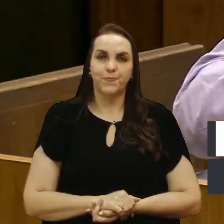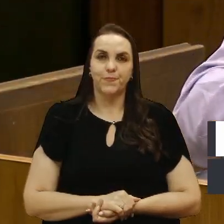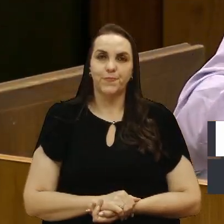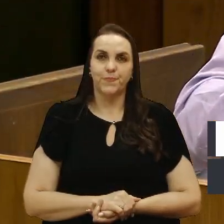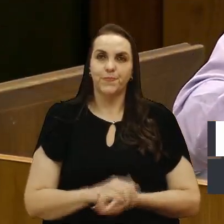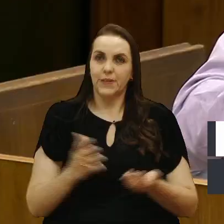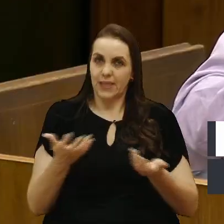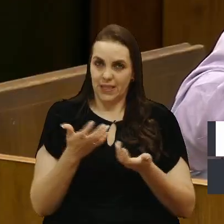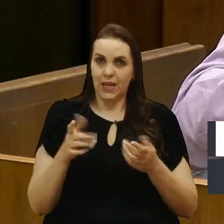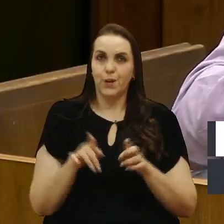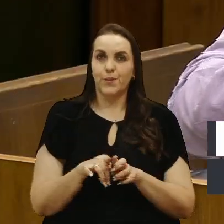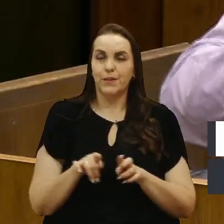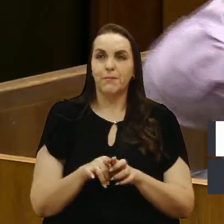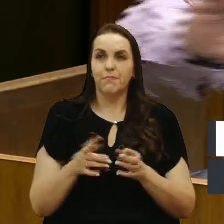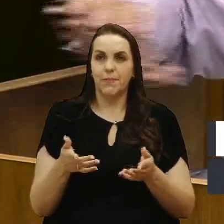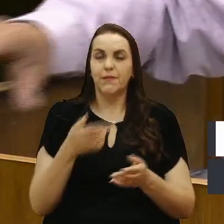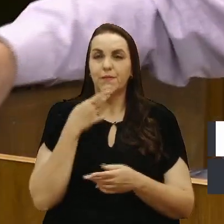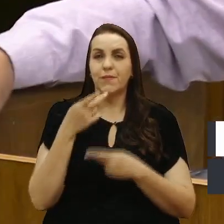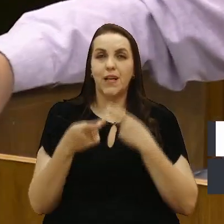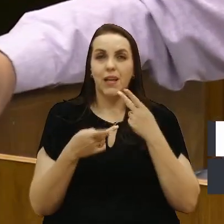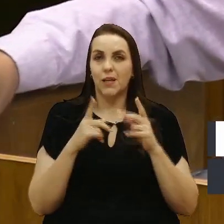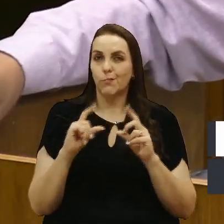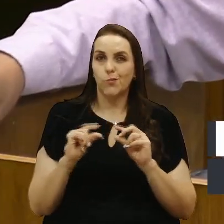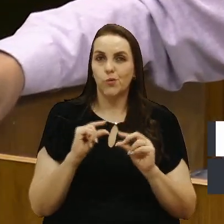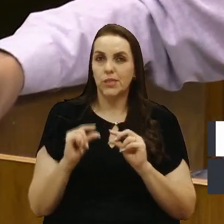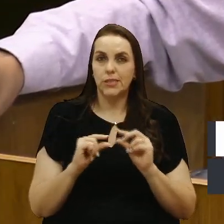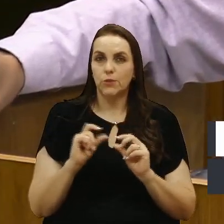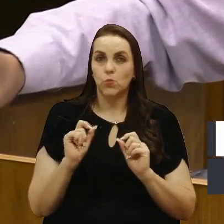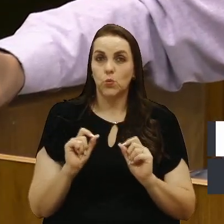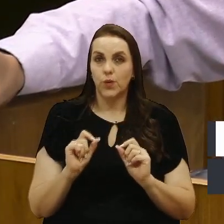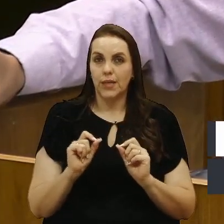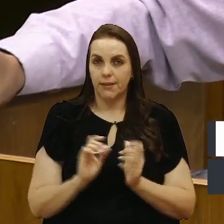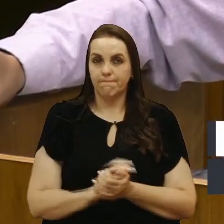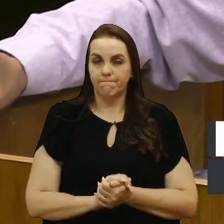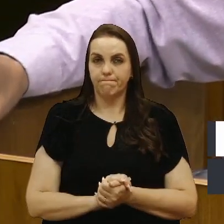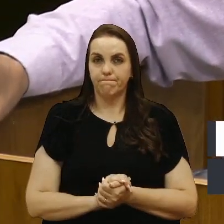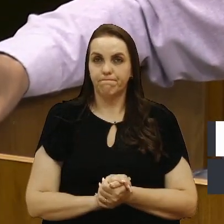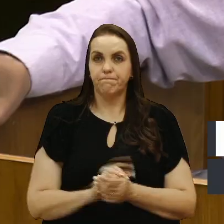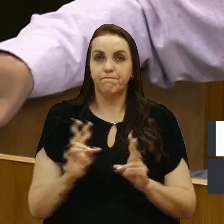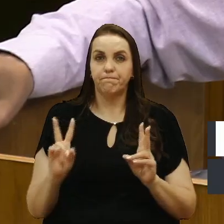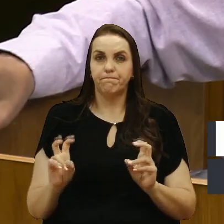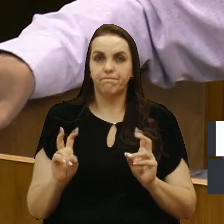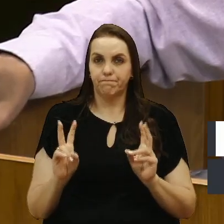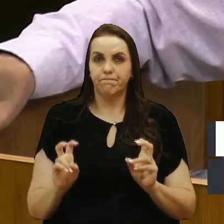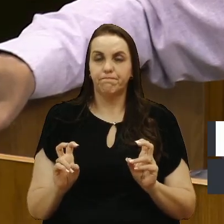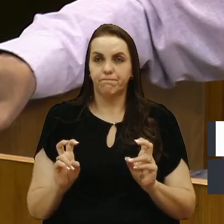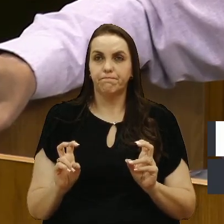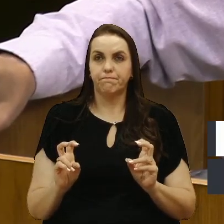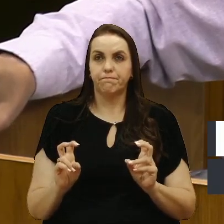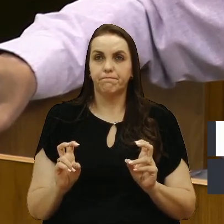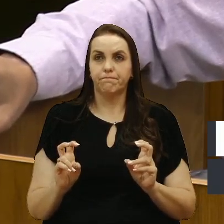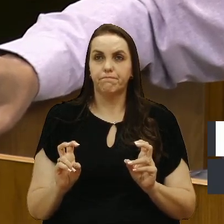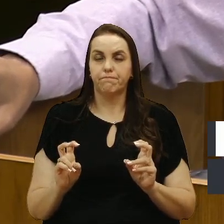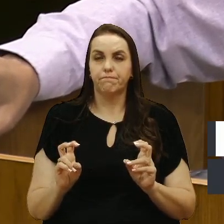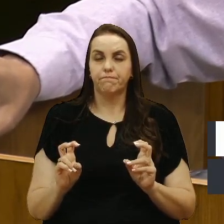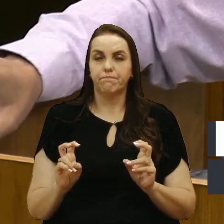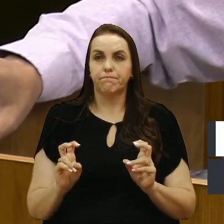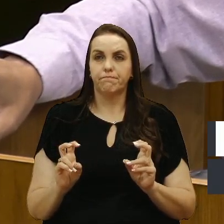Quero também aqui falar um pouco sobre um assunto que